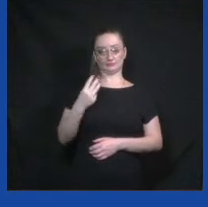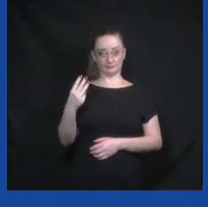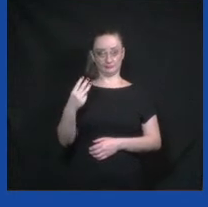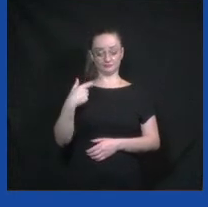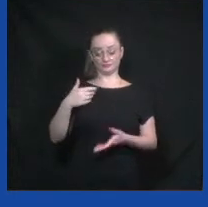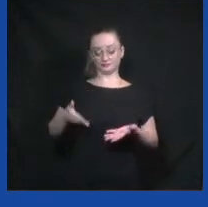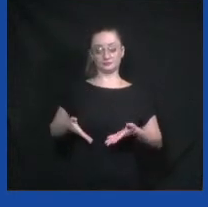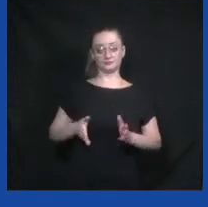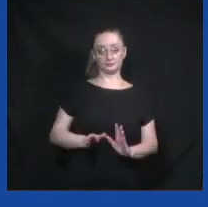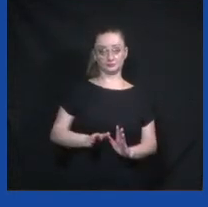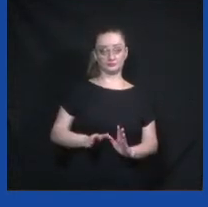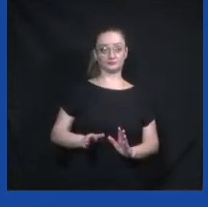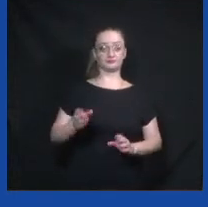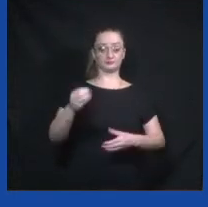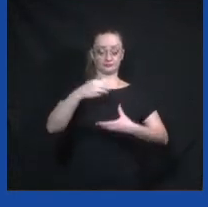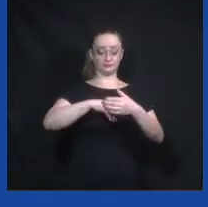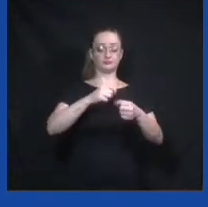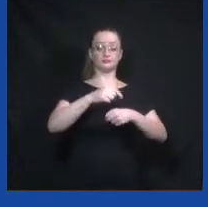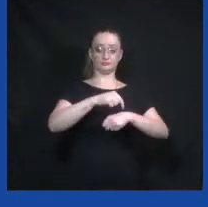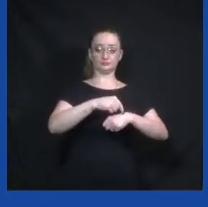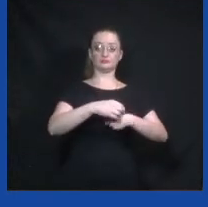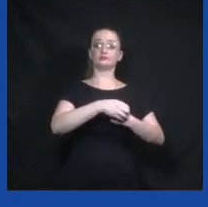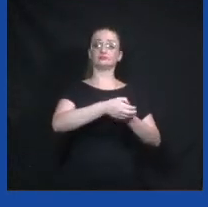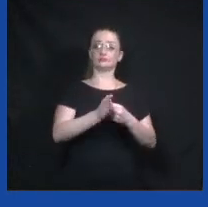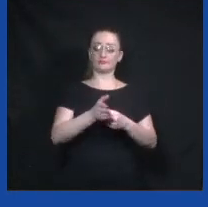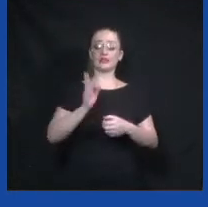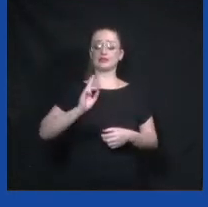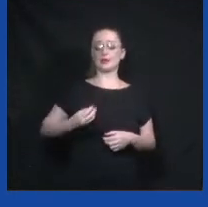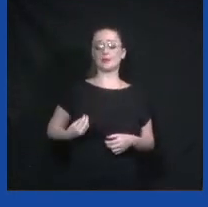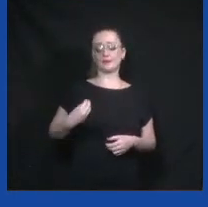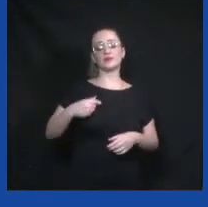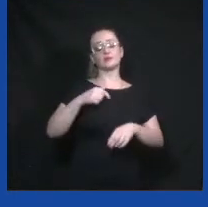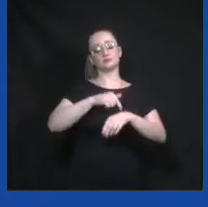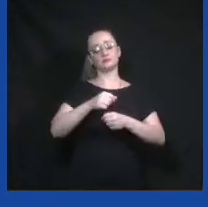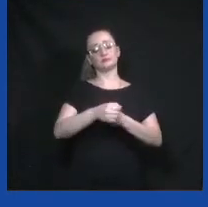nasci numa democracia e vivi a vida inteira na democracia, né?